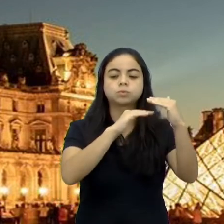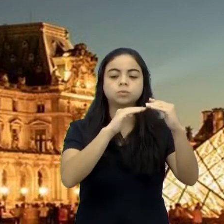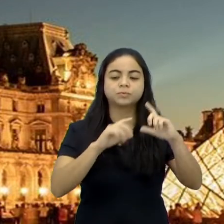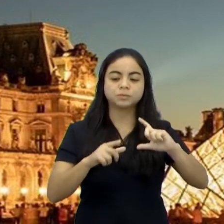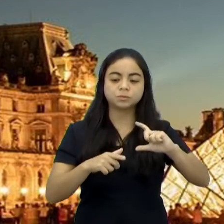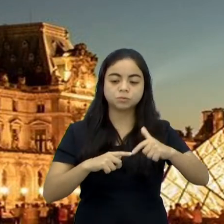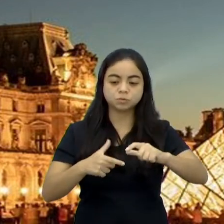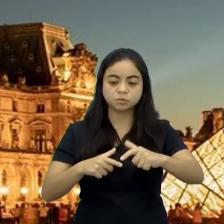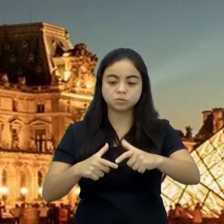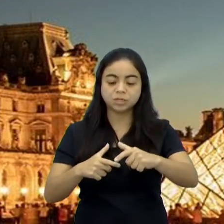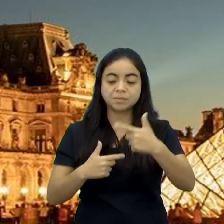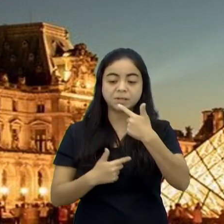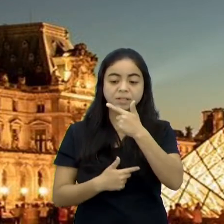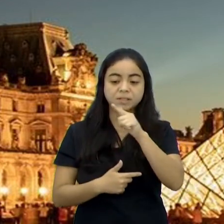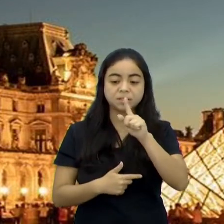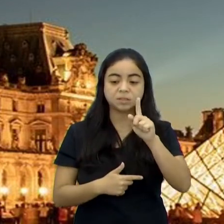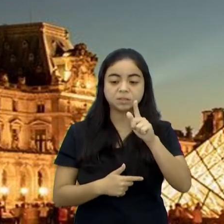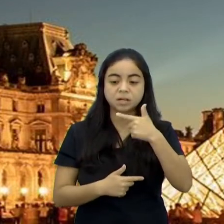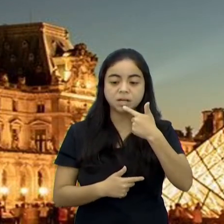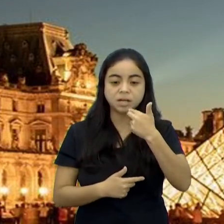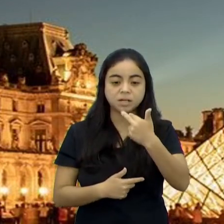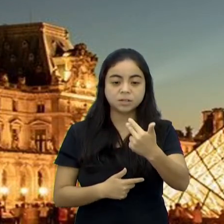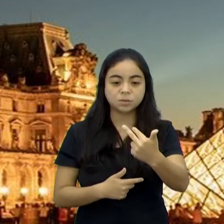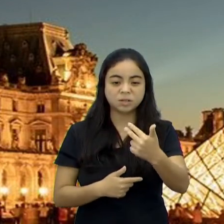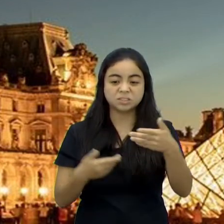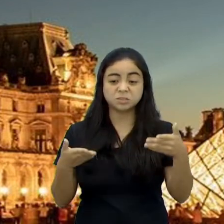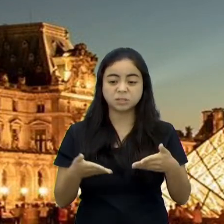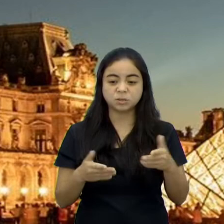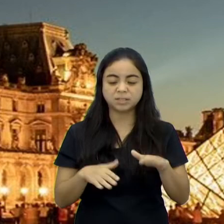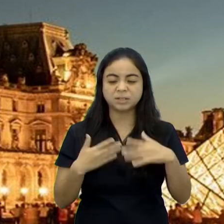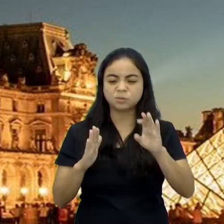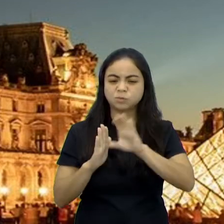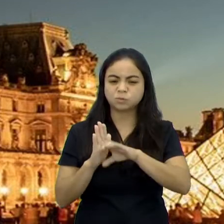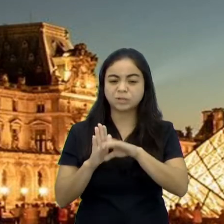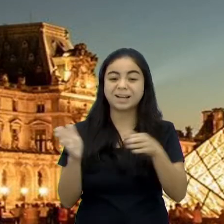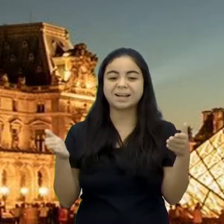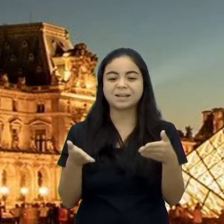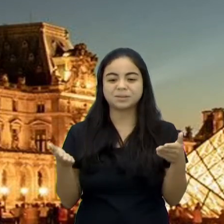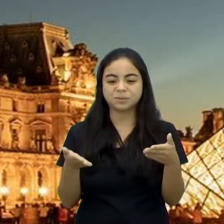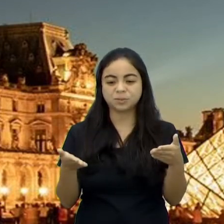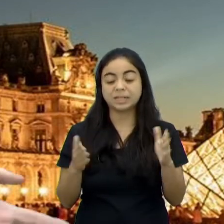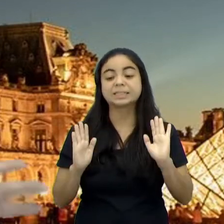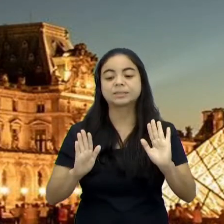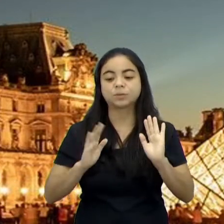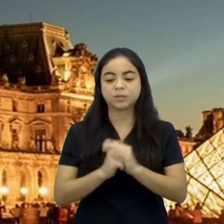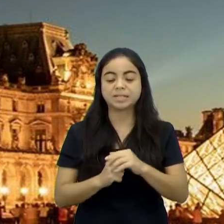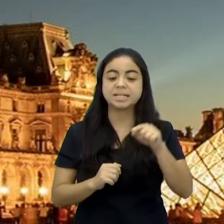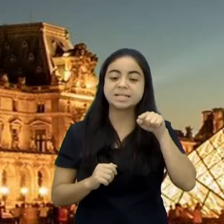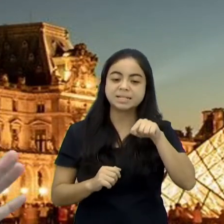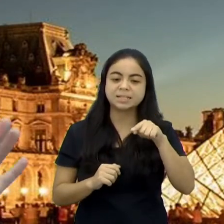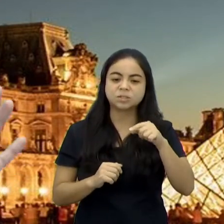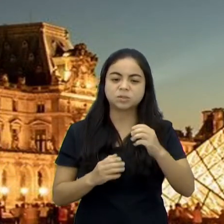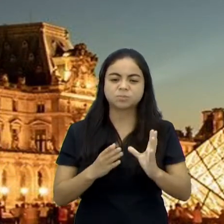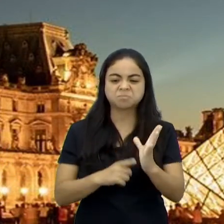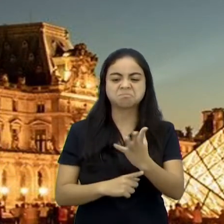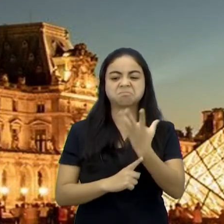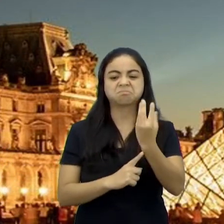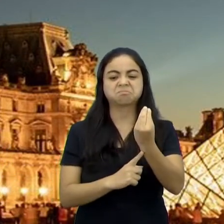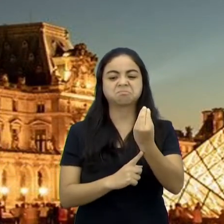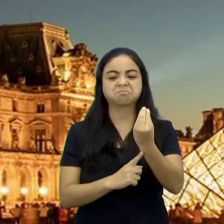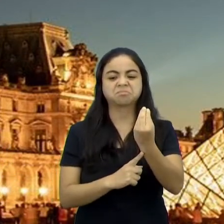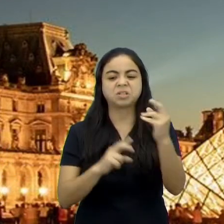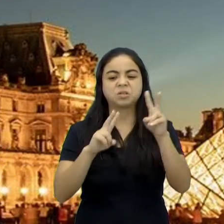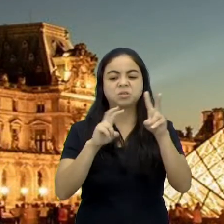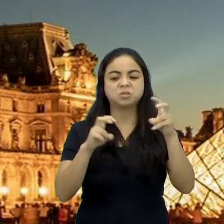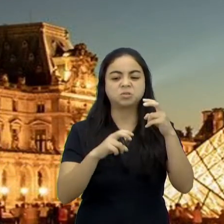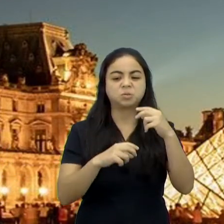linguagem contemporânea. Então não tem como a gente definir rapidamente, olha, esse aqui é um grande artista relacionado